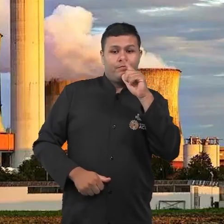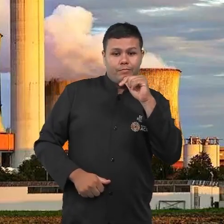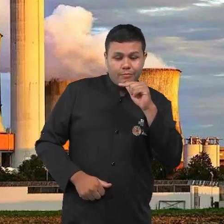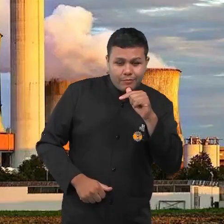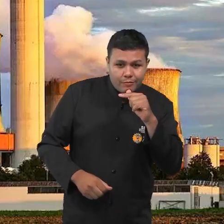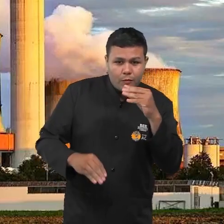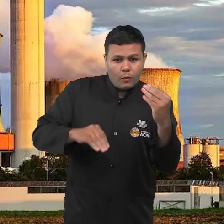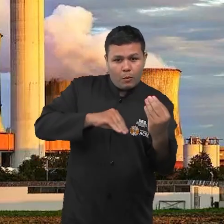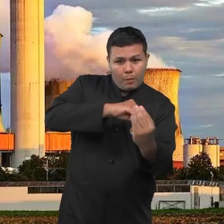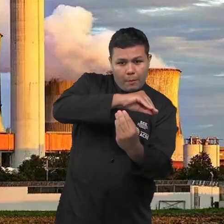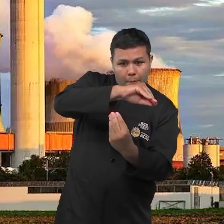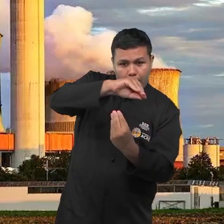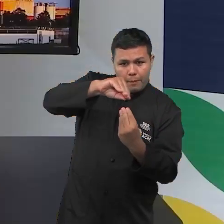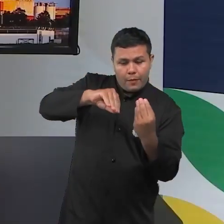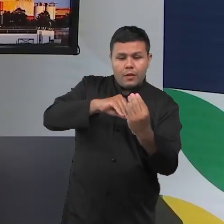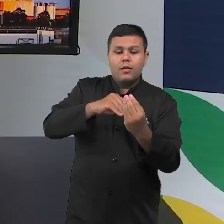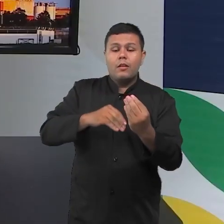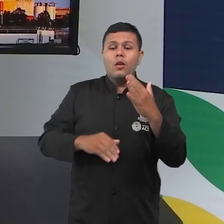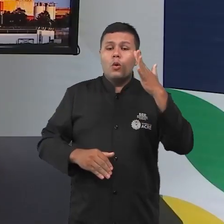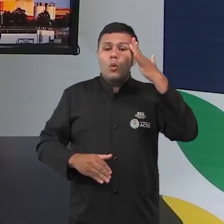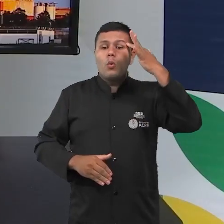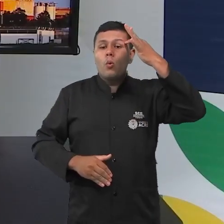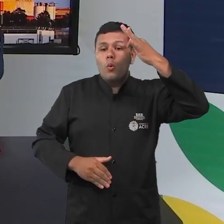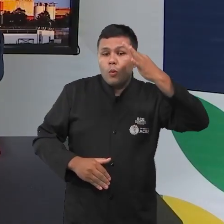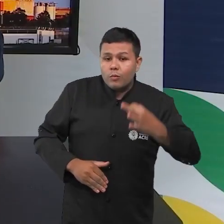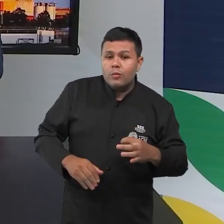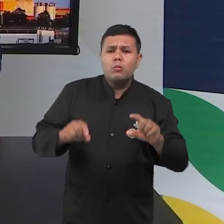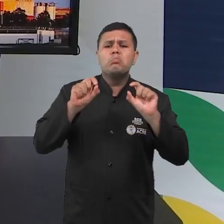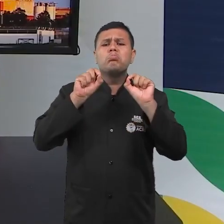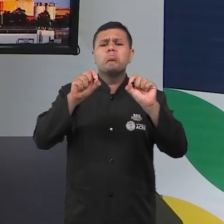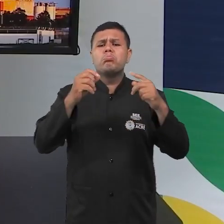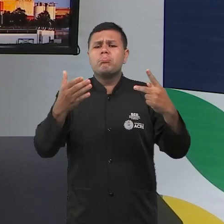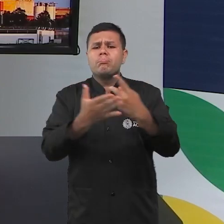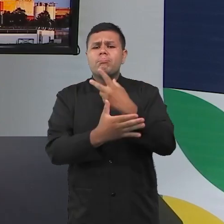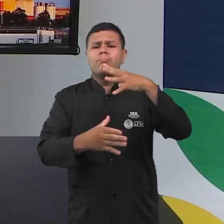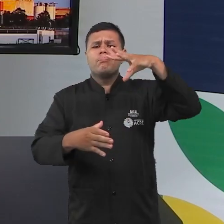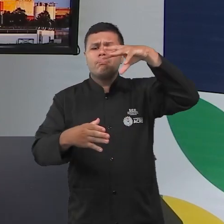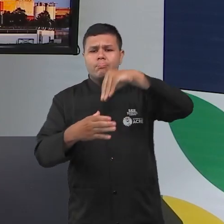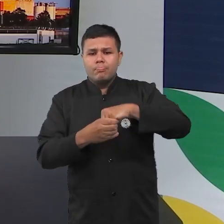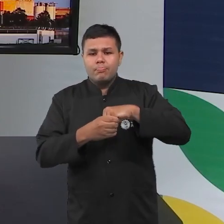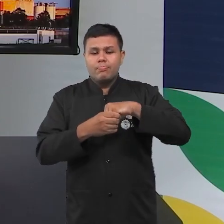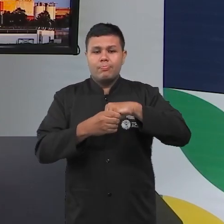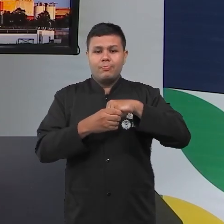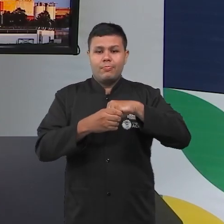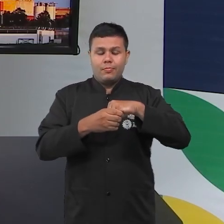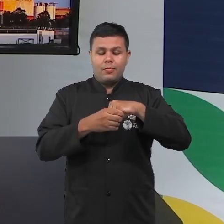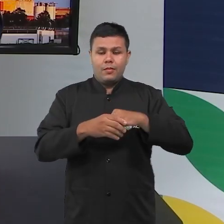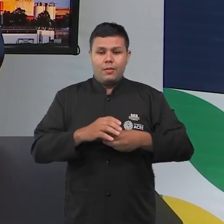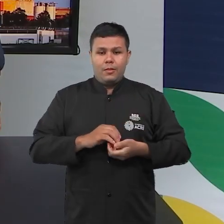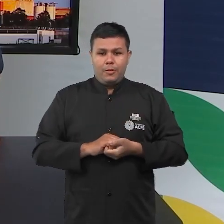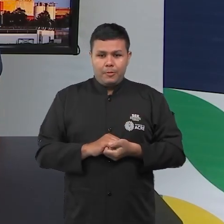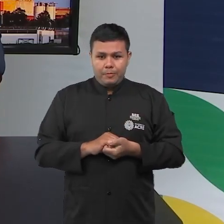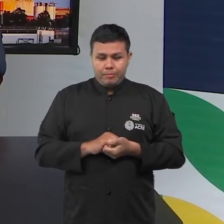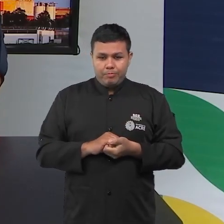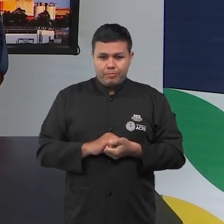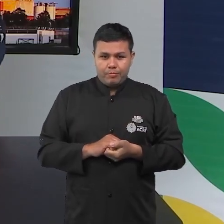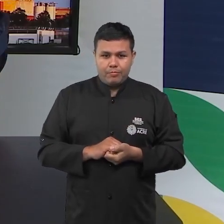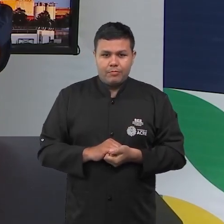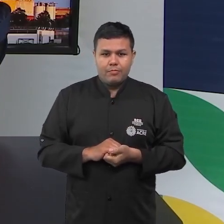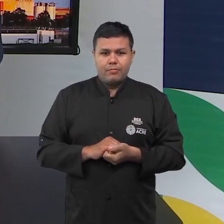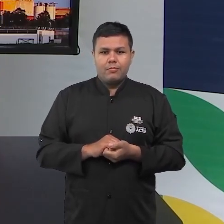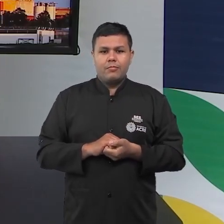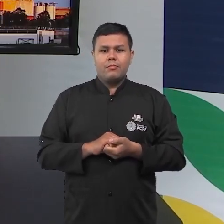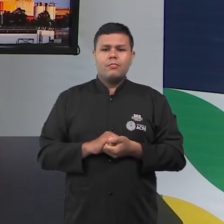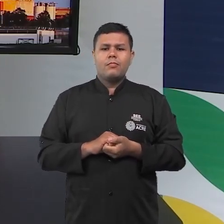reação que está acontecendo aí dentro. Será que é fissão ou será que é fusão? Grava esses dois nomes para no final da aula você me